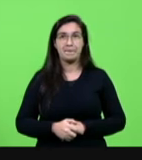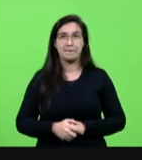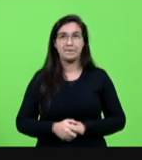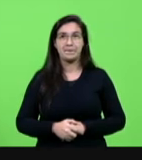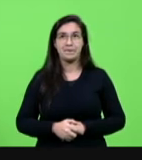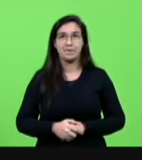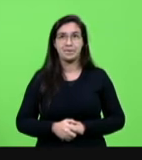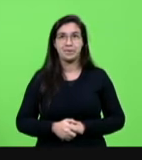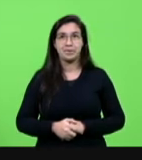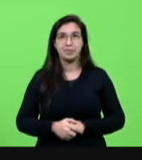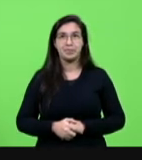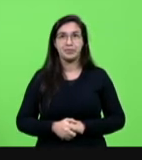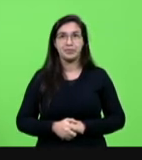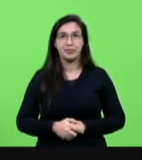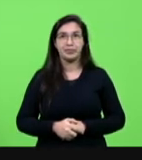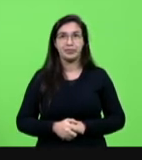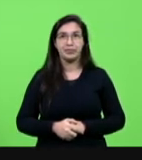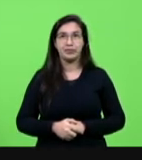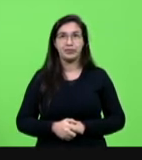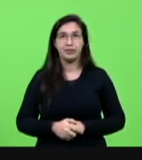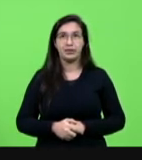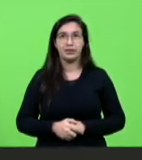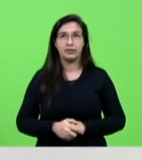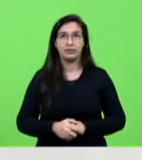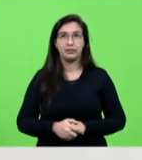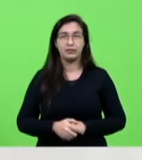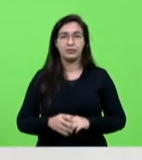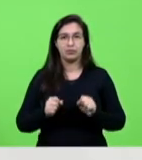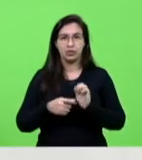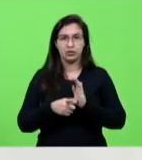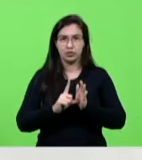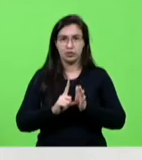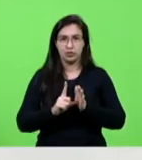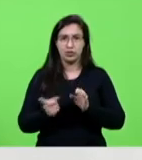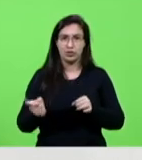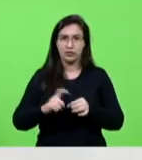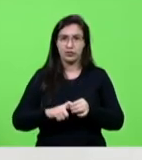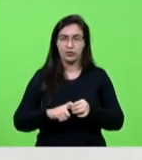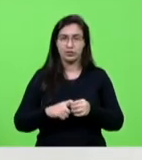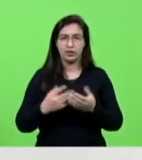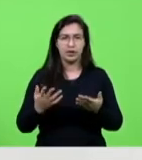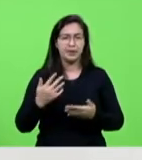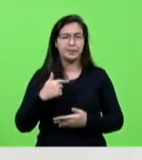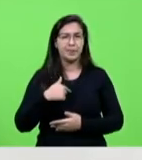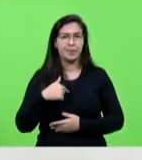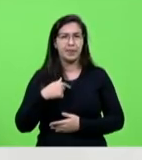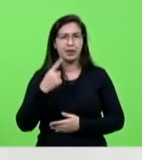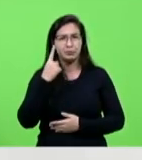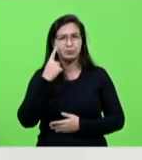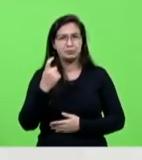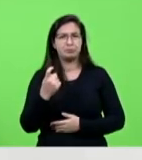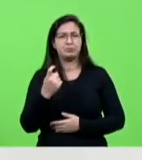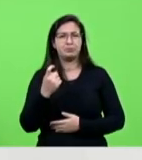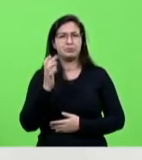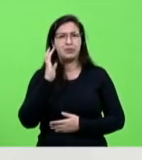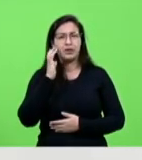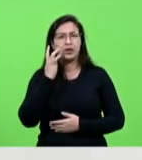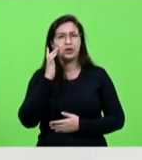E agora? Pode voltar? O que me chama a atenção, deputado